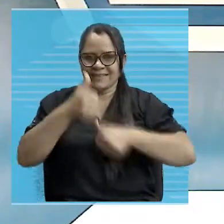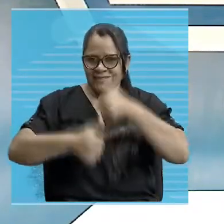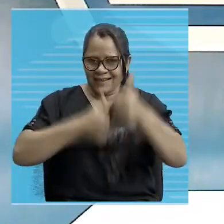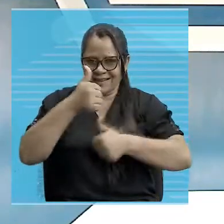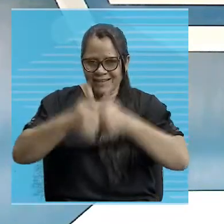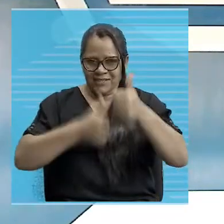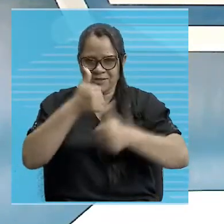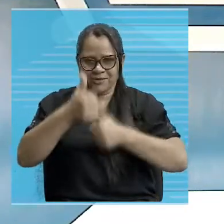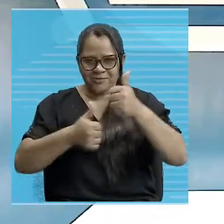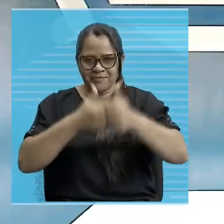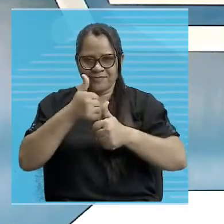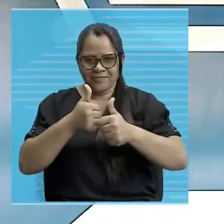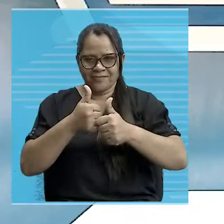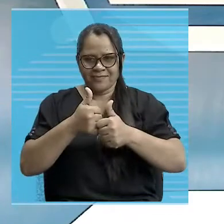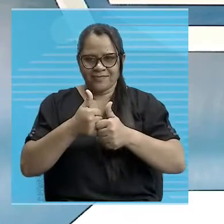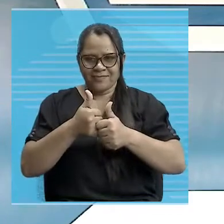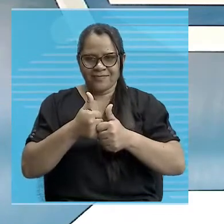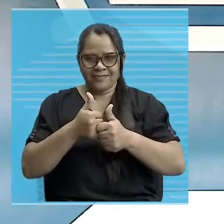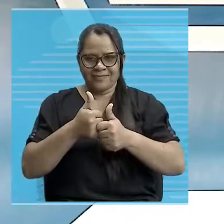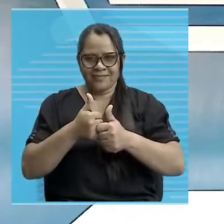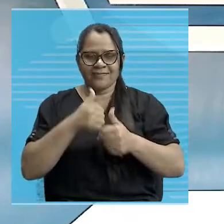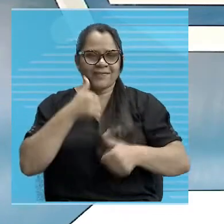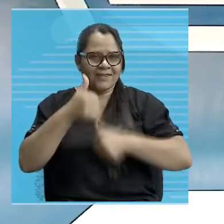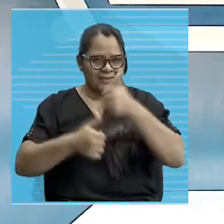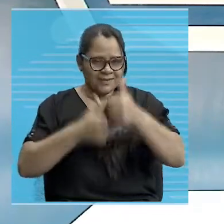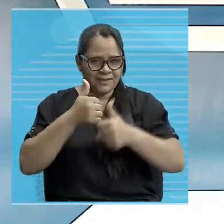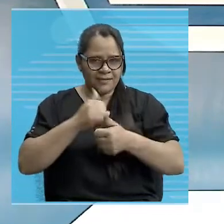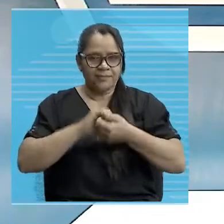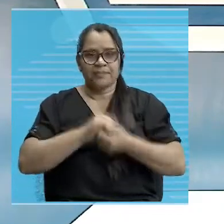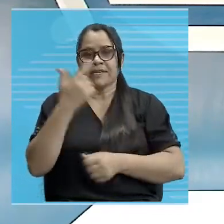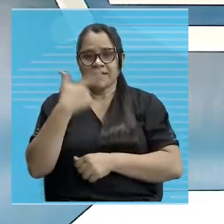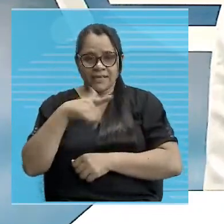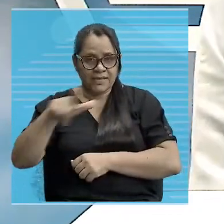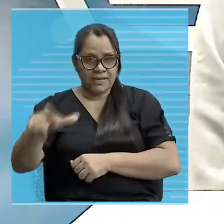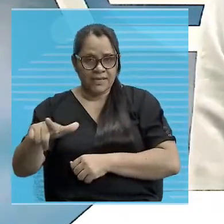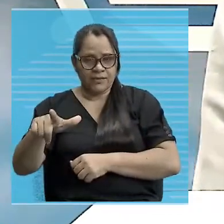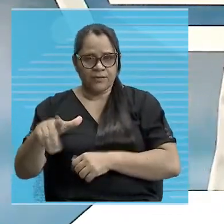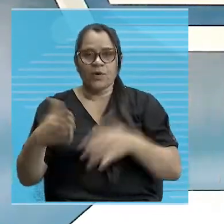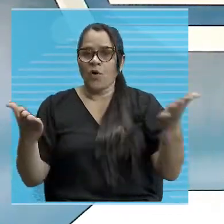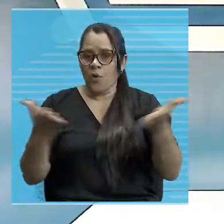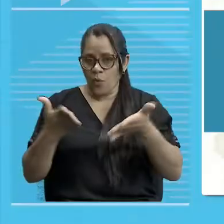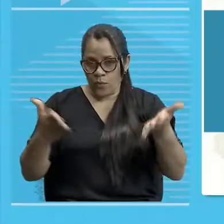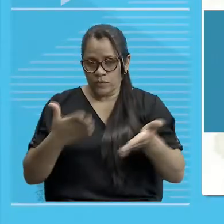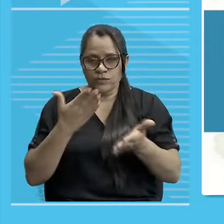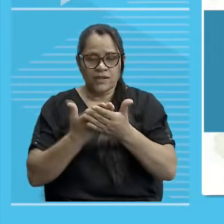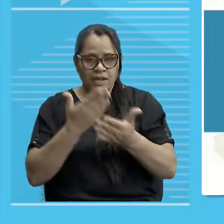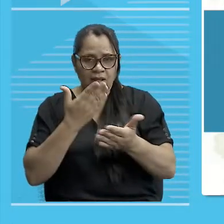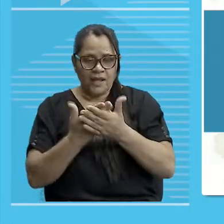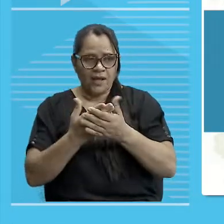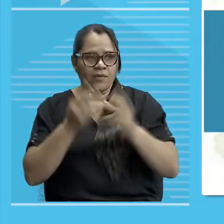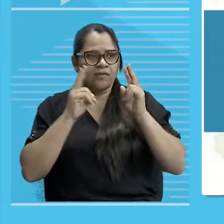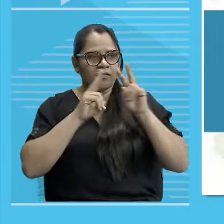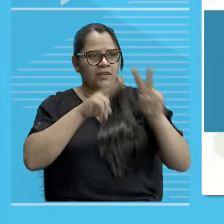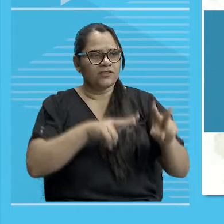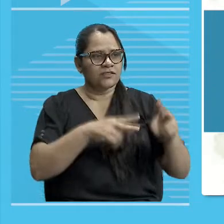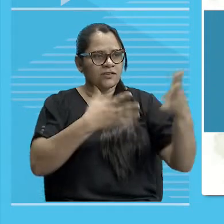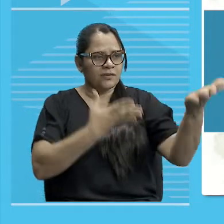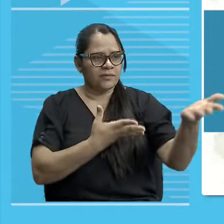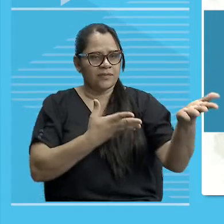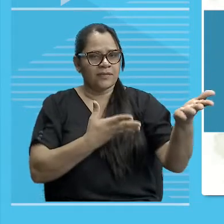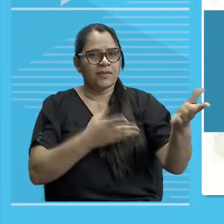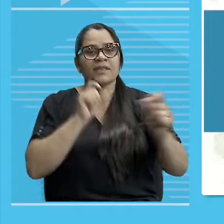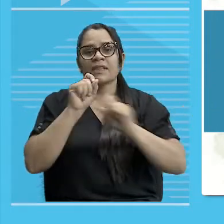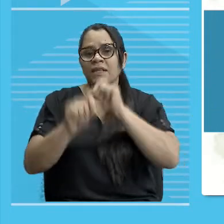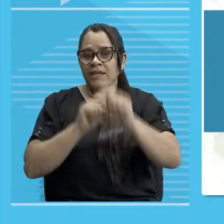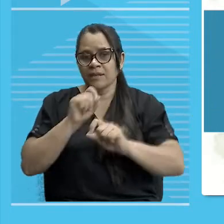Beleza? É isso aí, galera, é isso aí. Vamos lá, então. Na nossa aula de hoje, né? Nós temos o